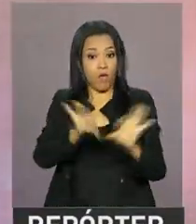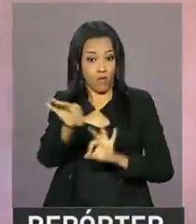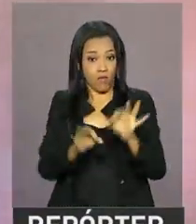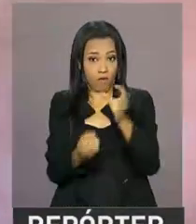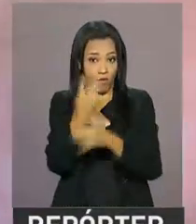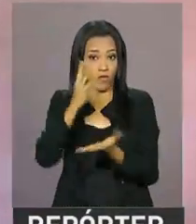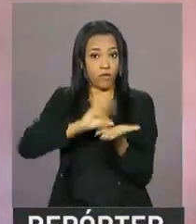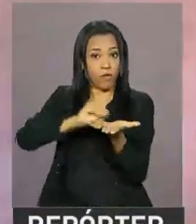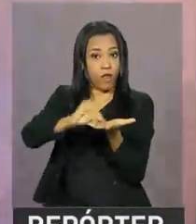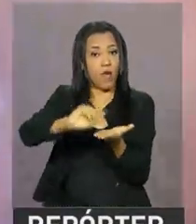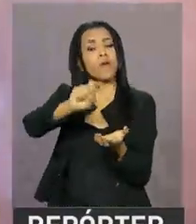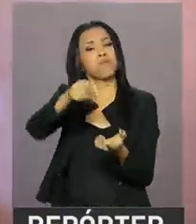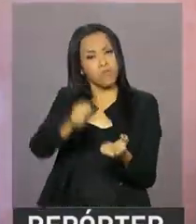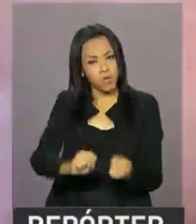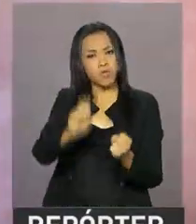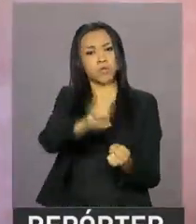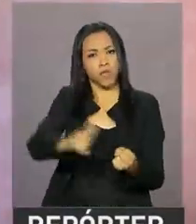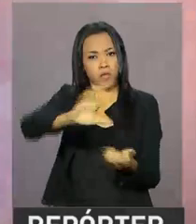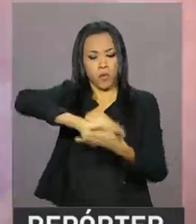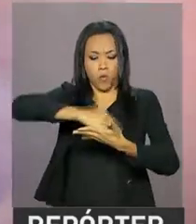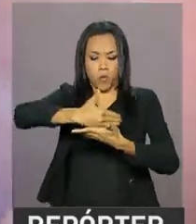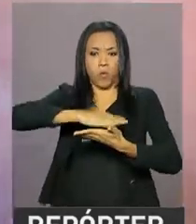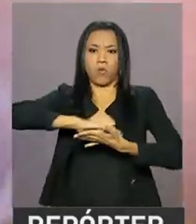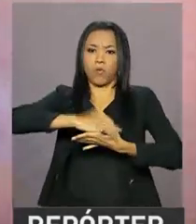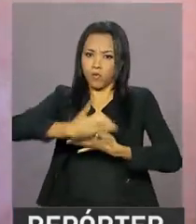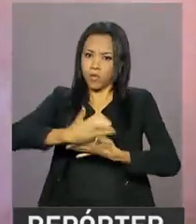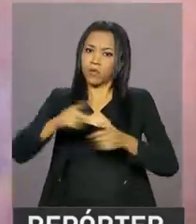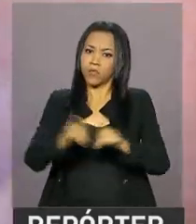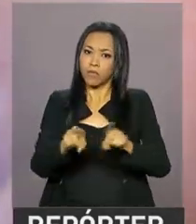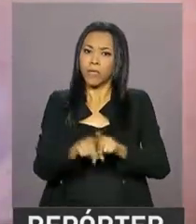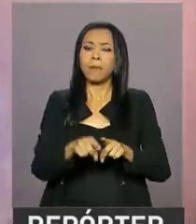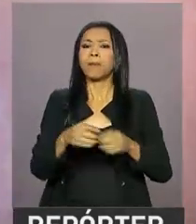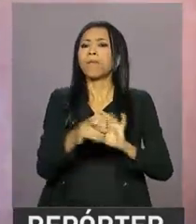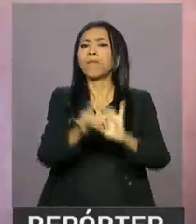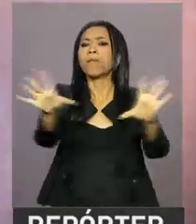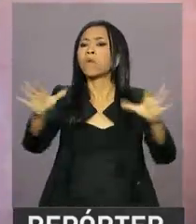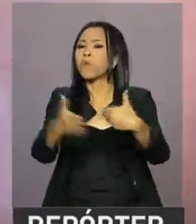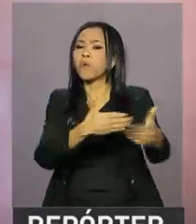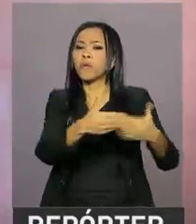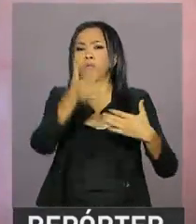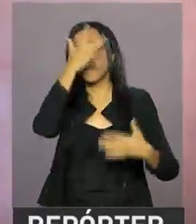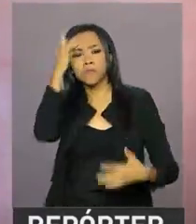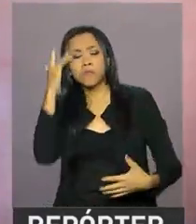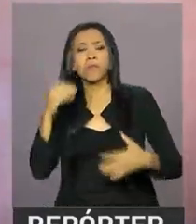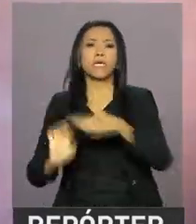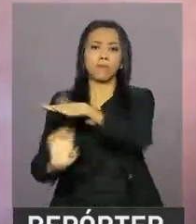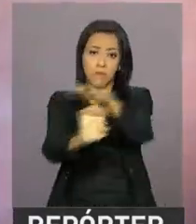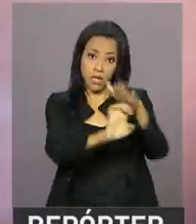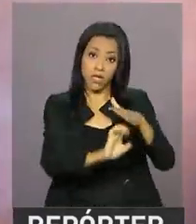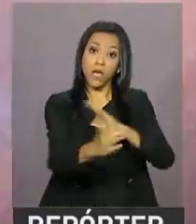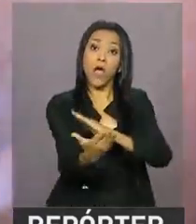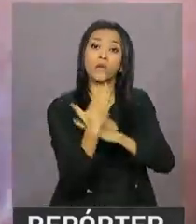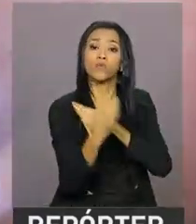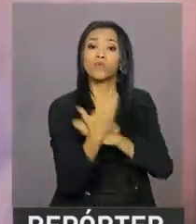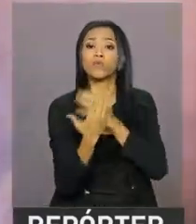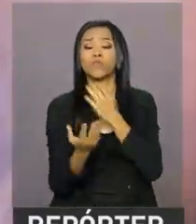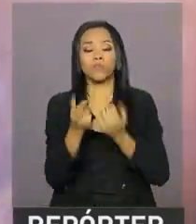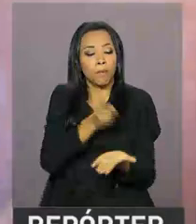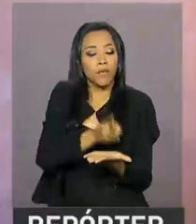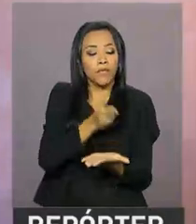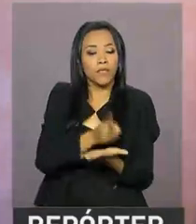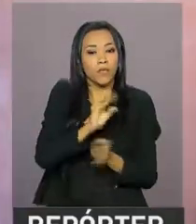celulares e computadores permite que empresas e pessoas da sociedade civil ajudem na conservação e na recuperação de